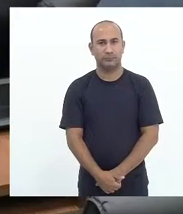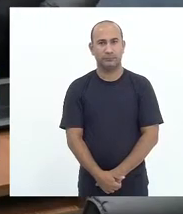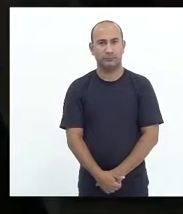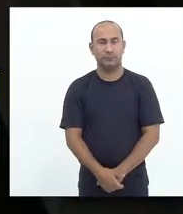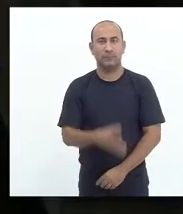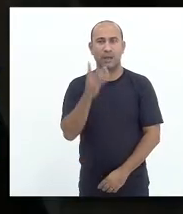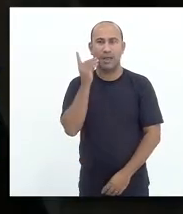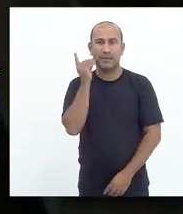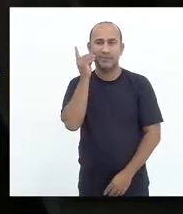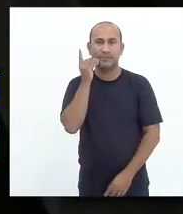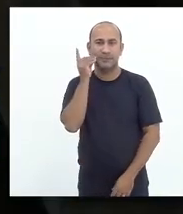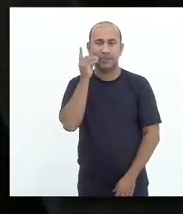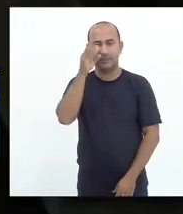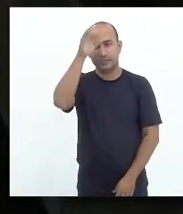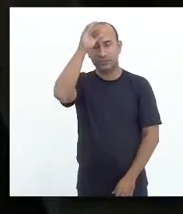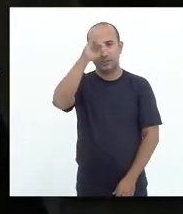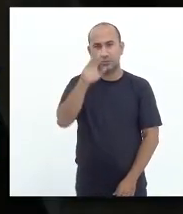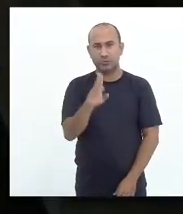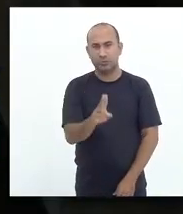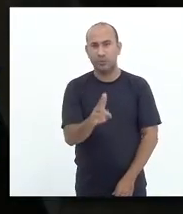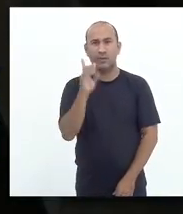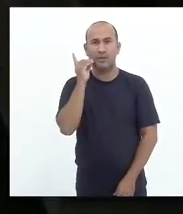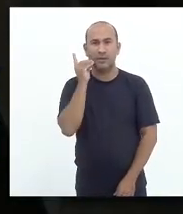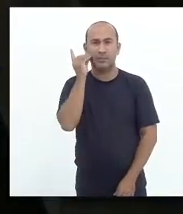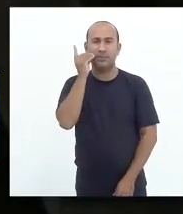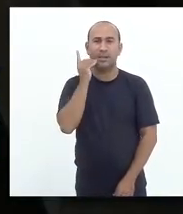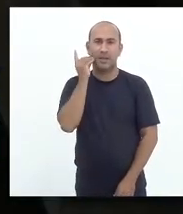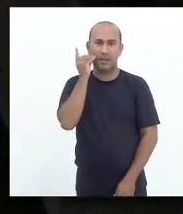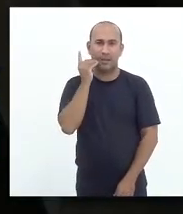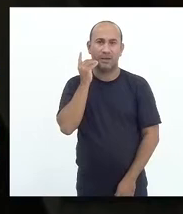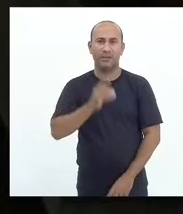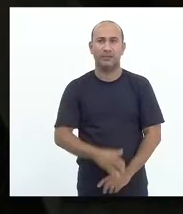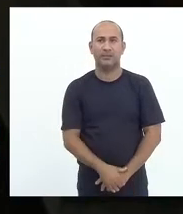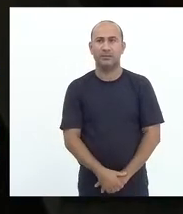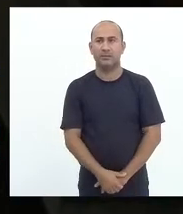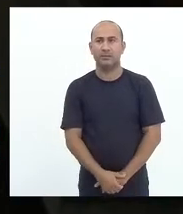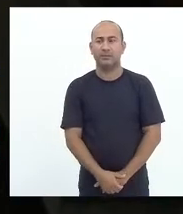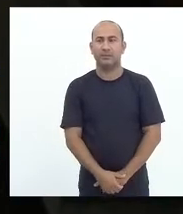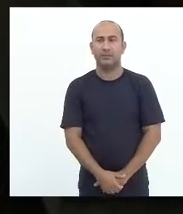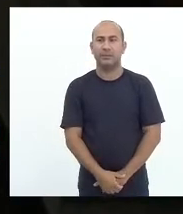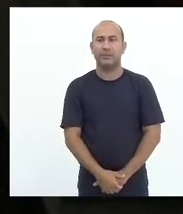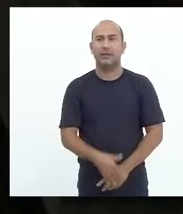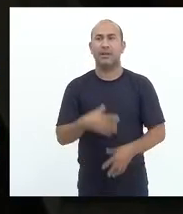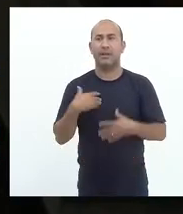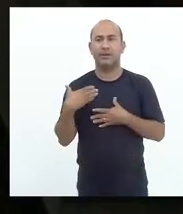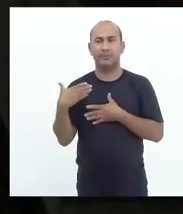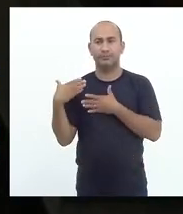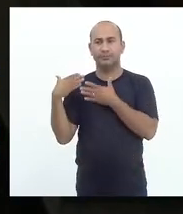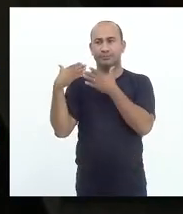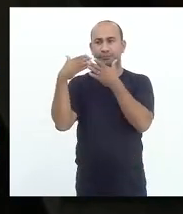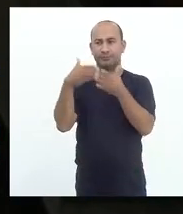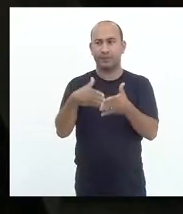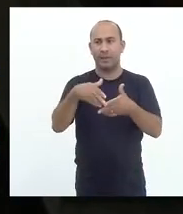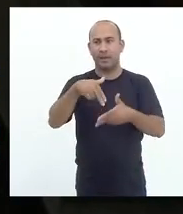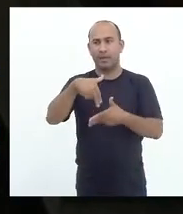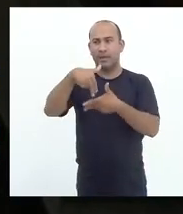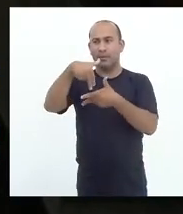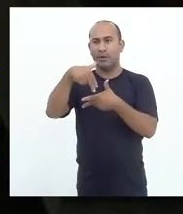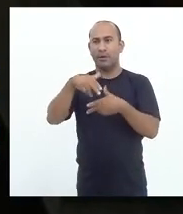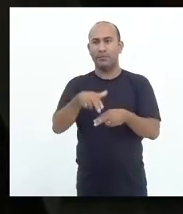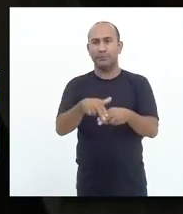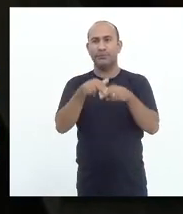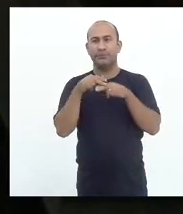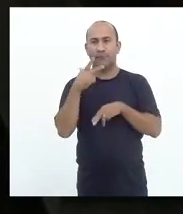Senhora deputada Tia Ju, senhoras deputadas, senhores deputados, assumo a tribuna para continuar a